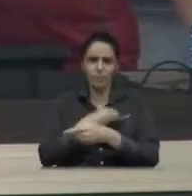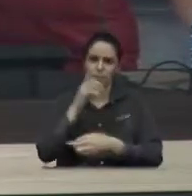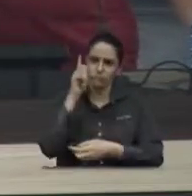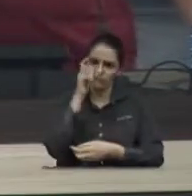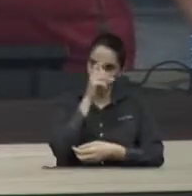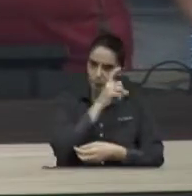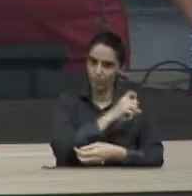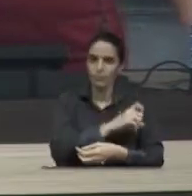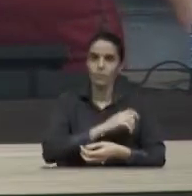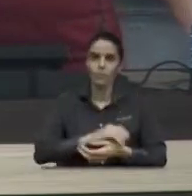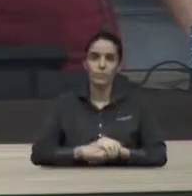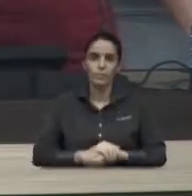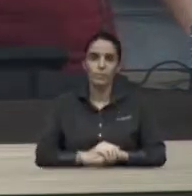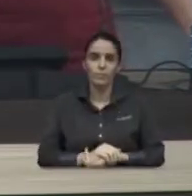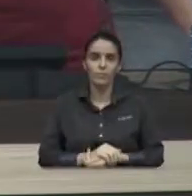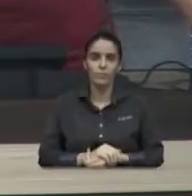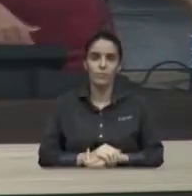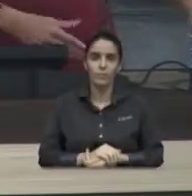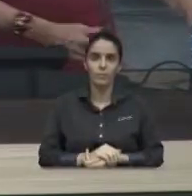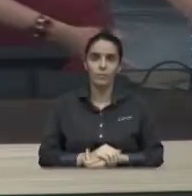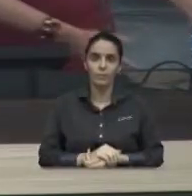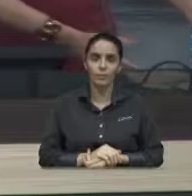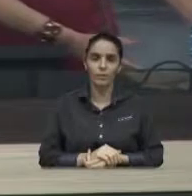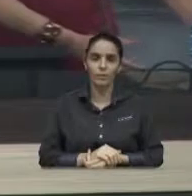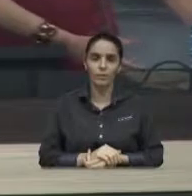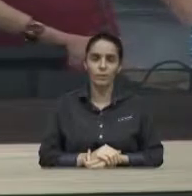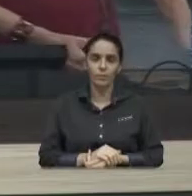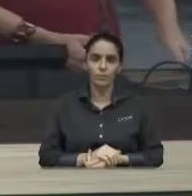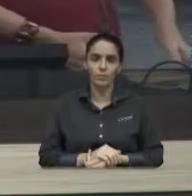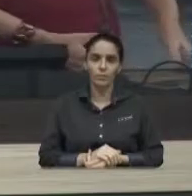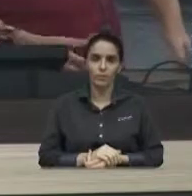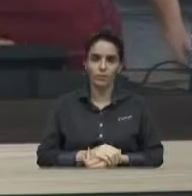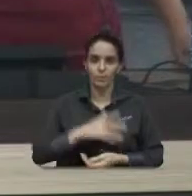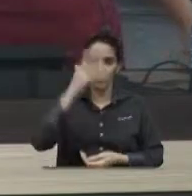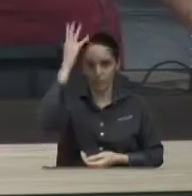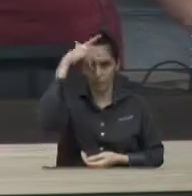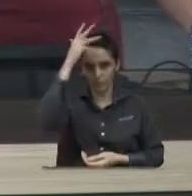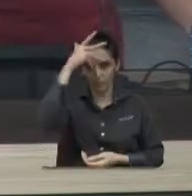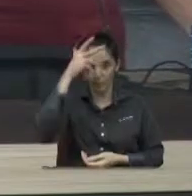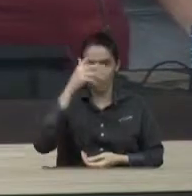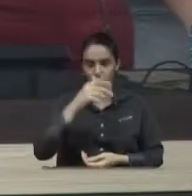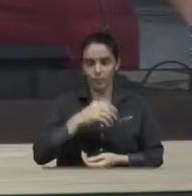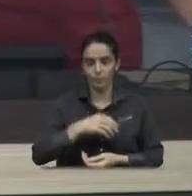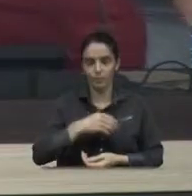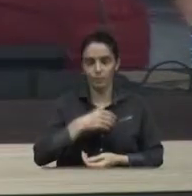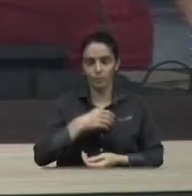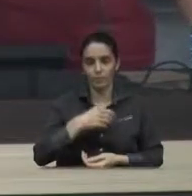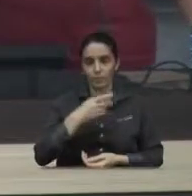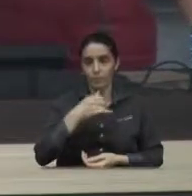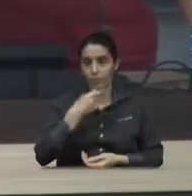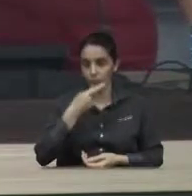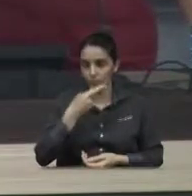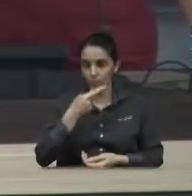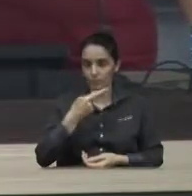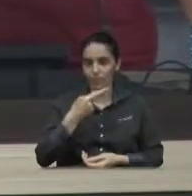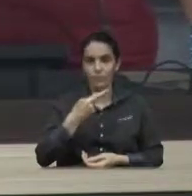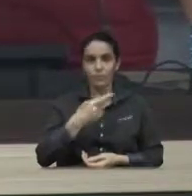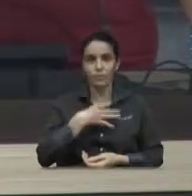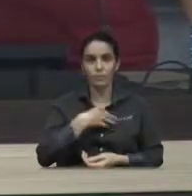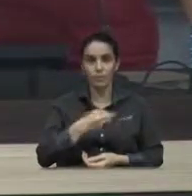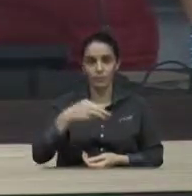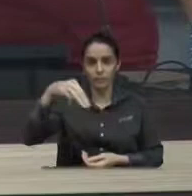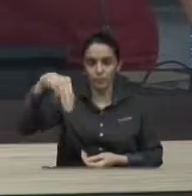e bem como a família, aqui falo da filha Magda, como das outras filhas e filhos